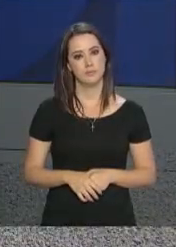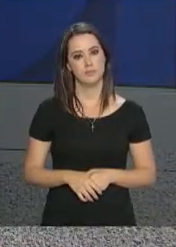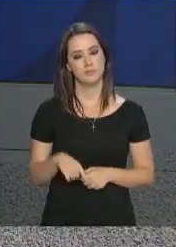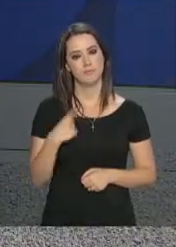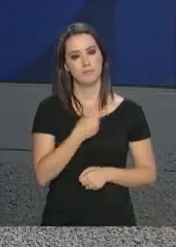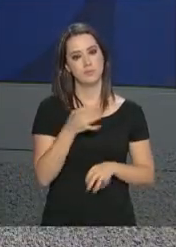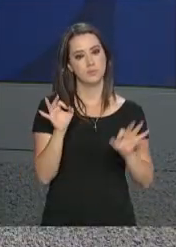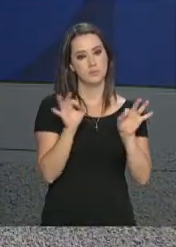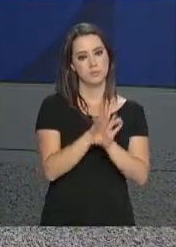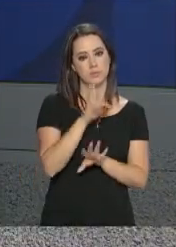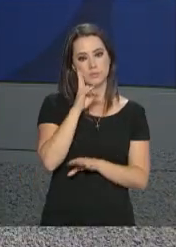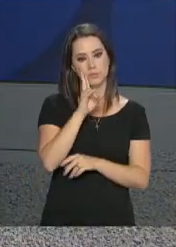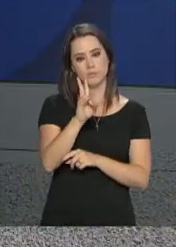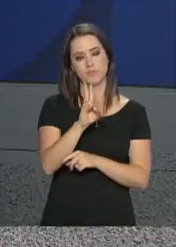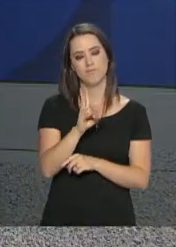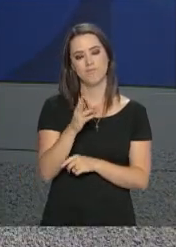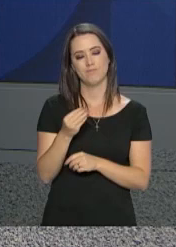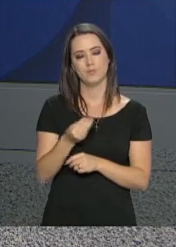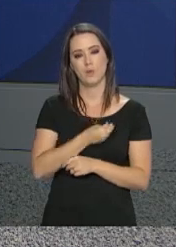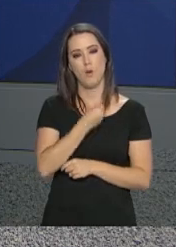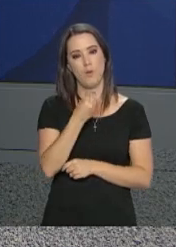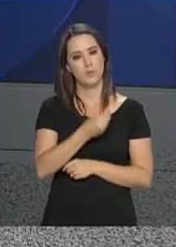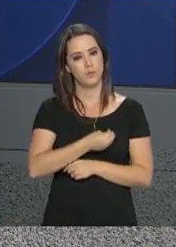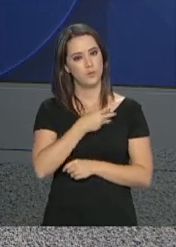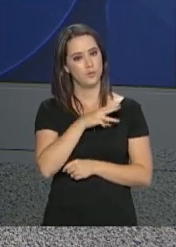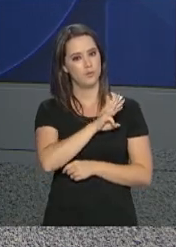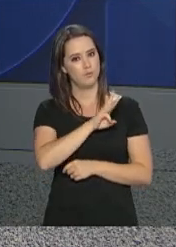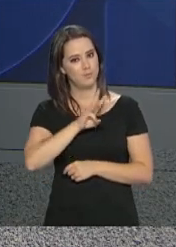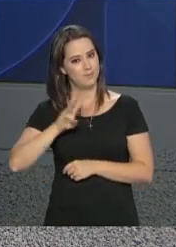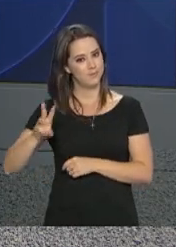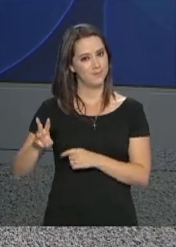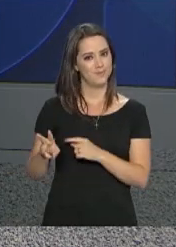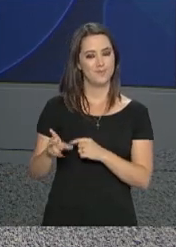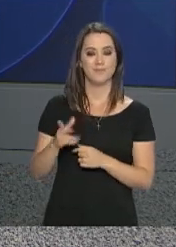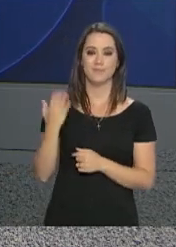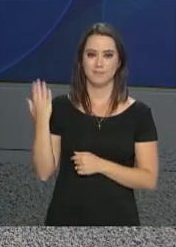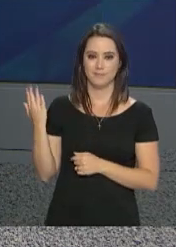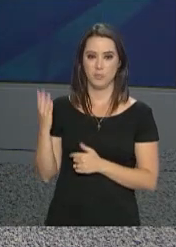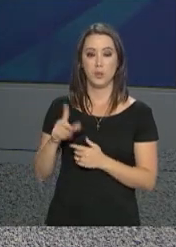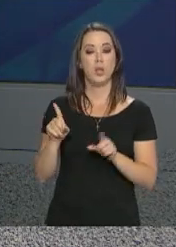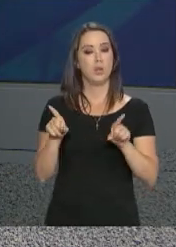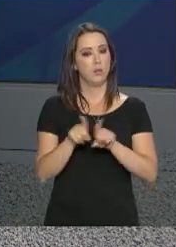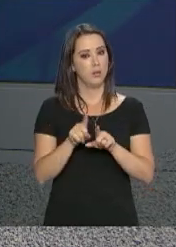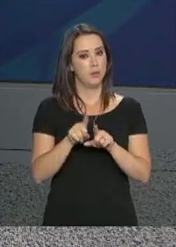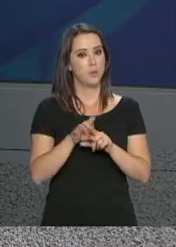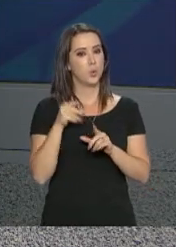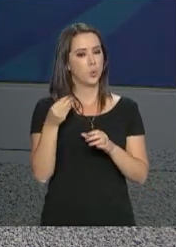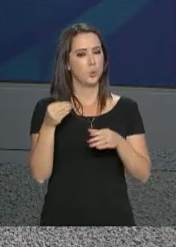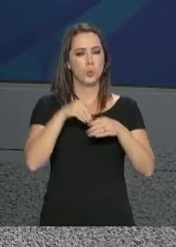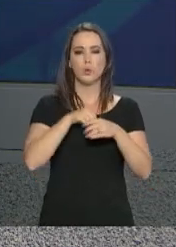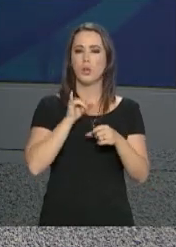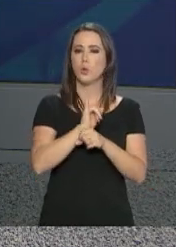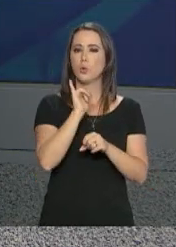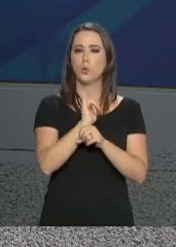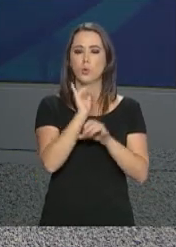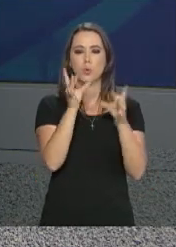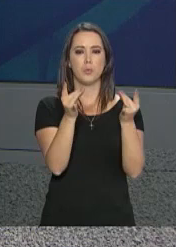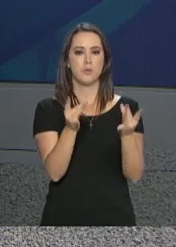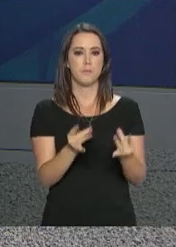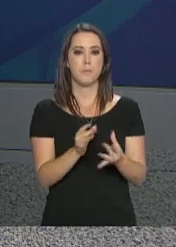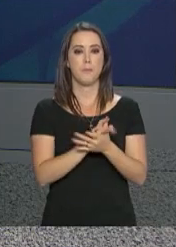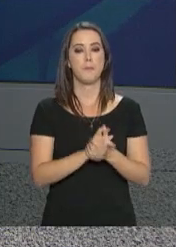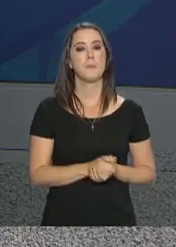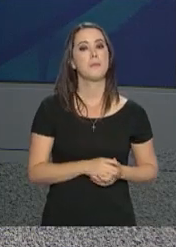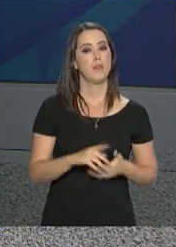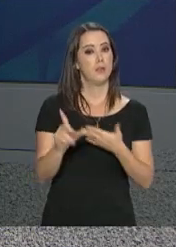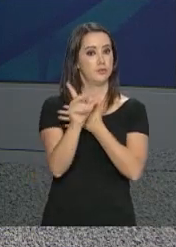Nós ficamos por aqui. Você acompanha a nossa programação ao vivo pelo site da NBR e todas as reportagens estão em nosso canal no YouTube.